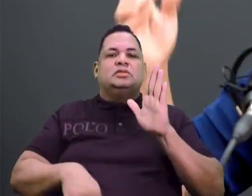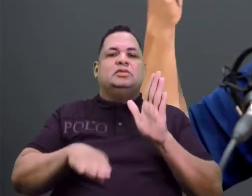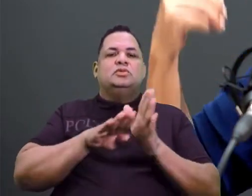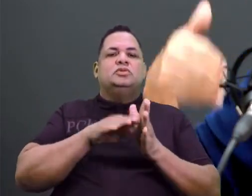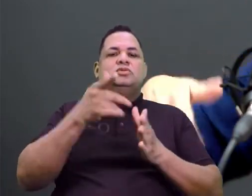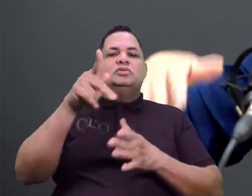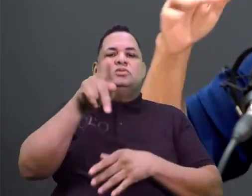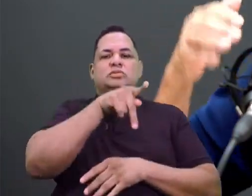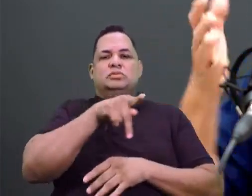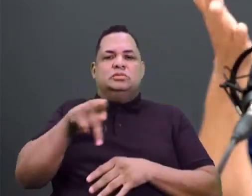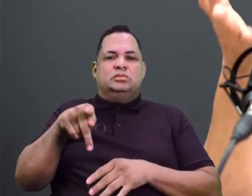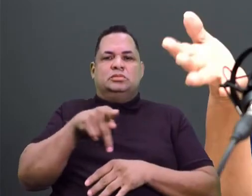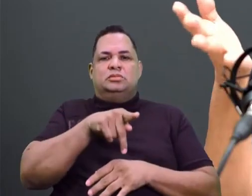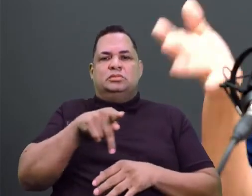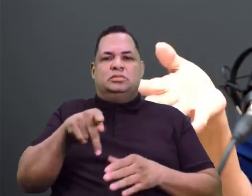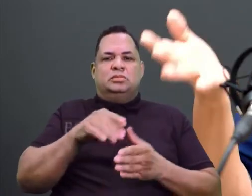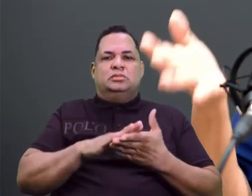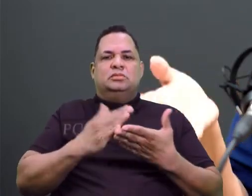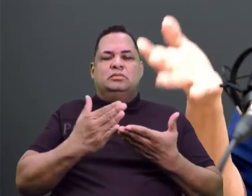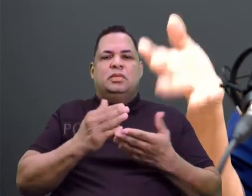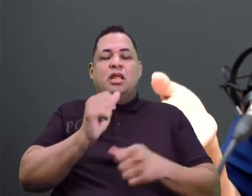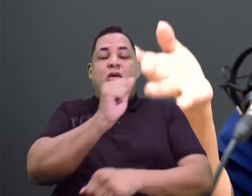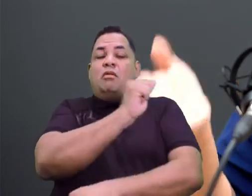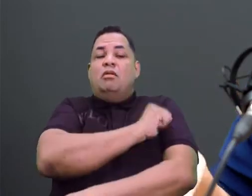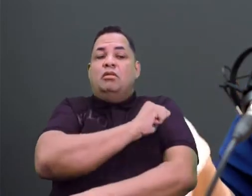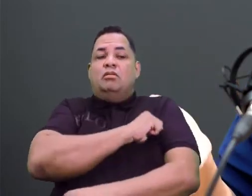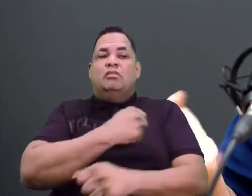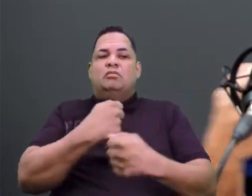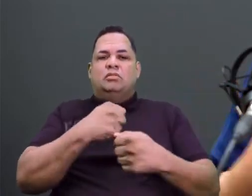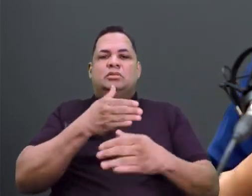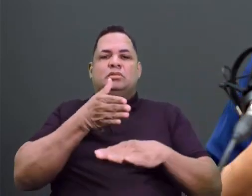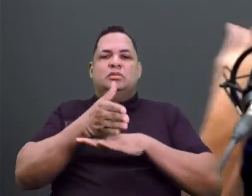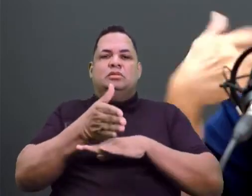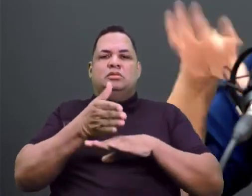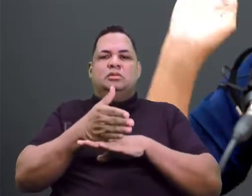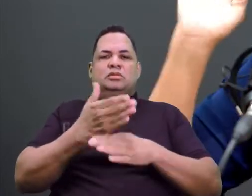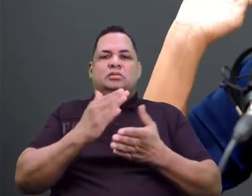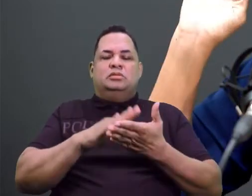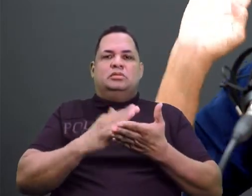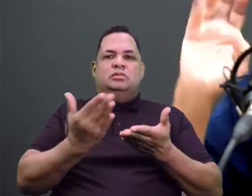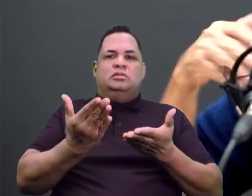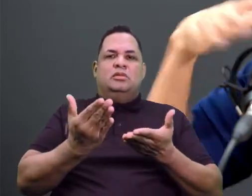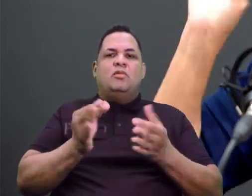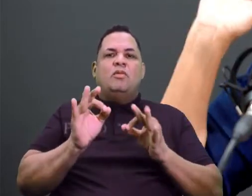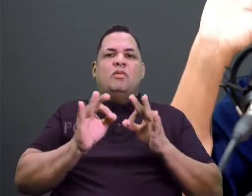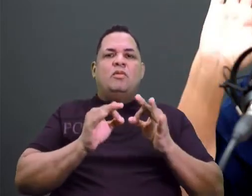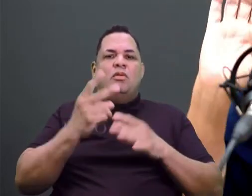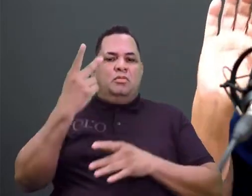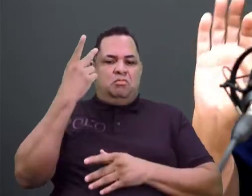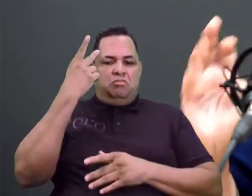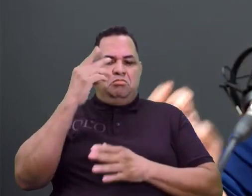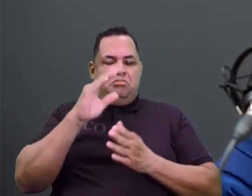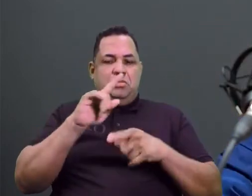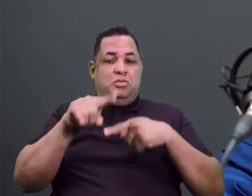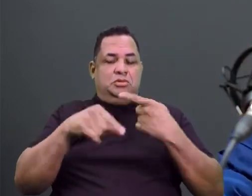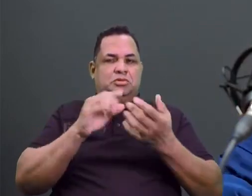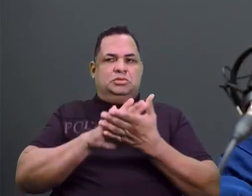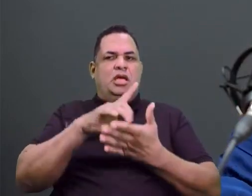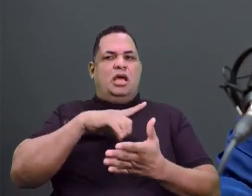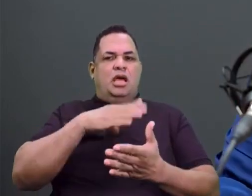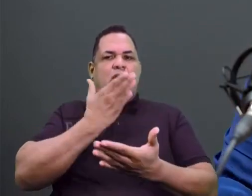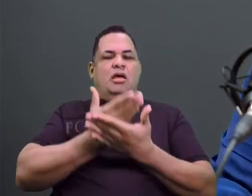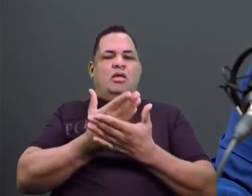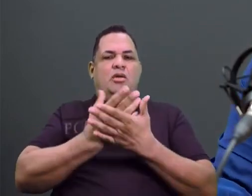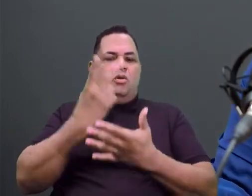comecei a fazer. E isso para que o aluno tivesse acesso. A minha aula dava normalmente em Libras, né? Mas as